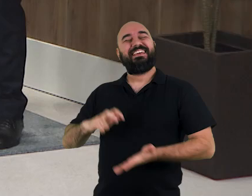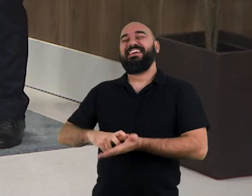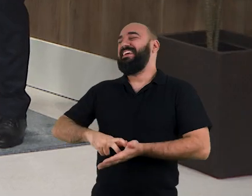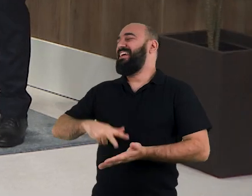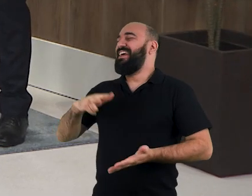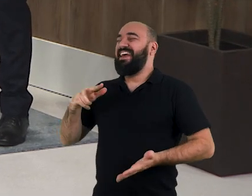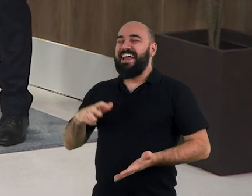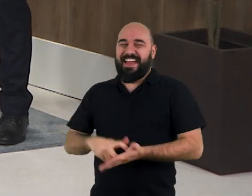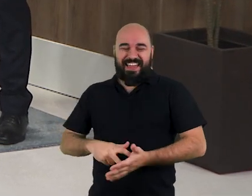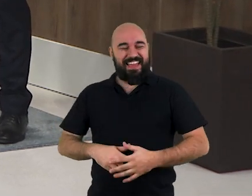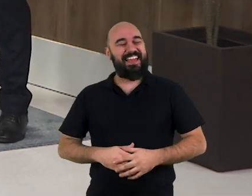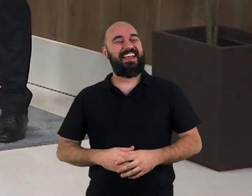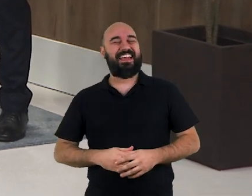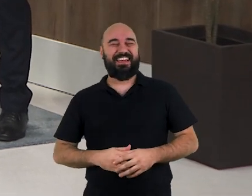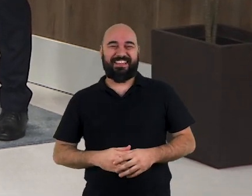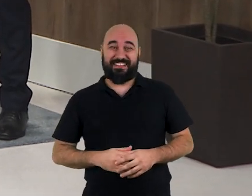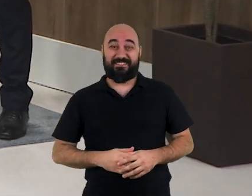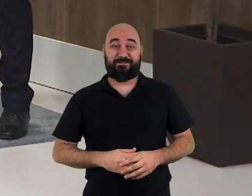alegria.